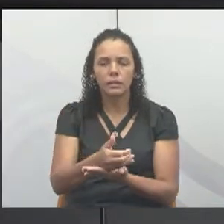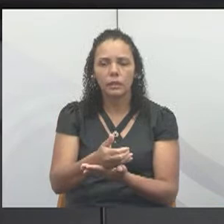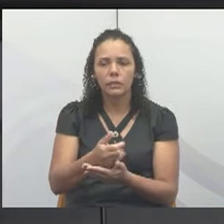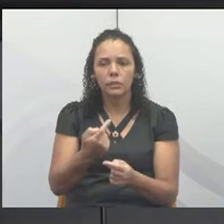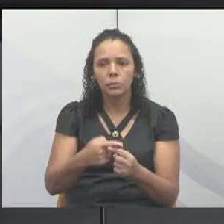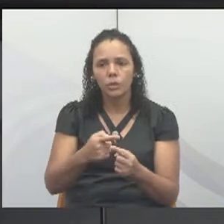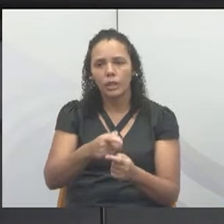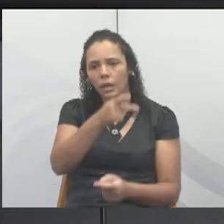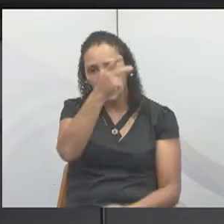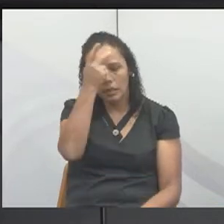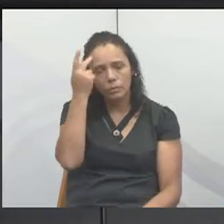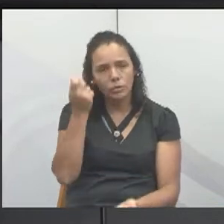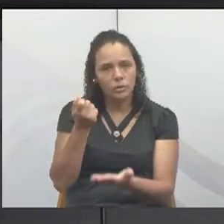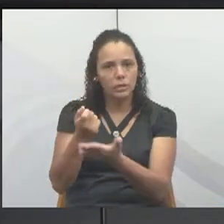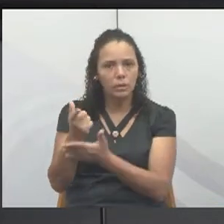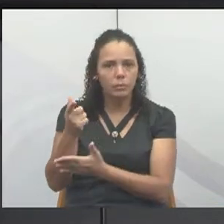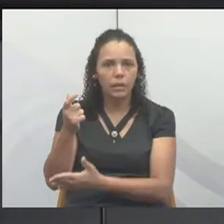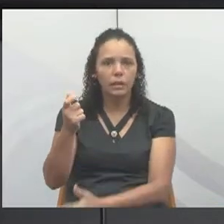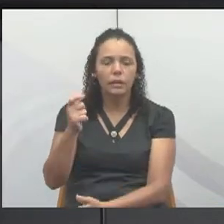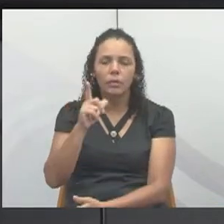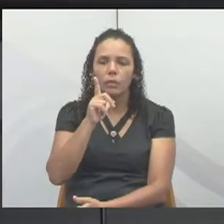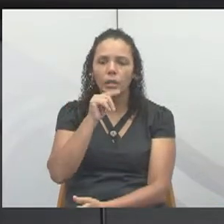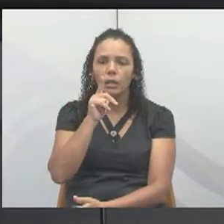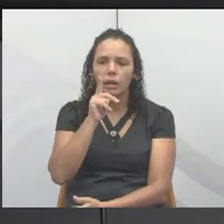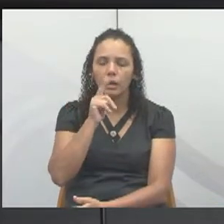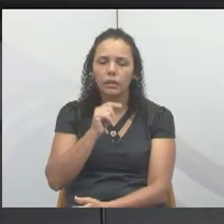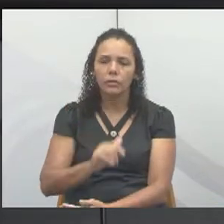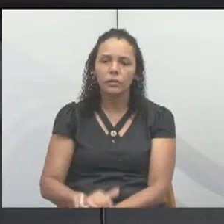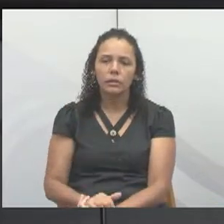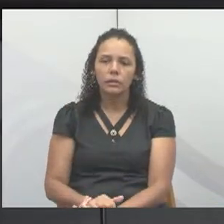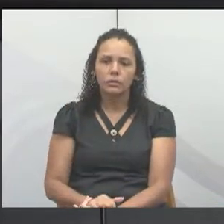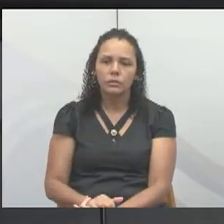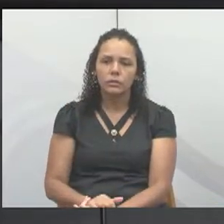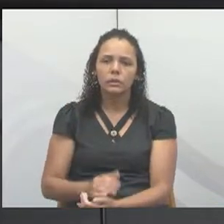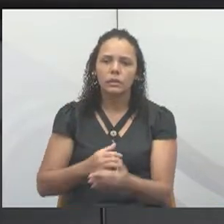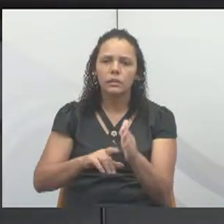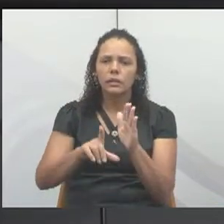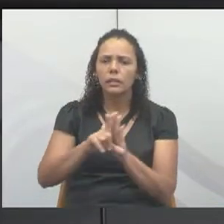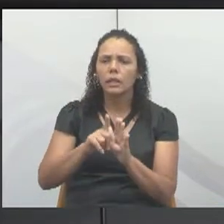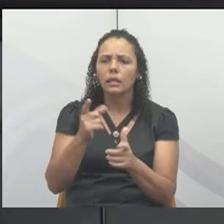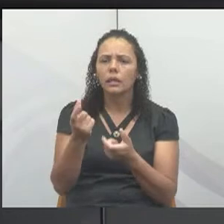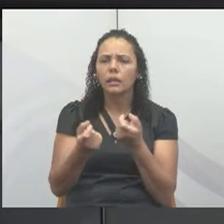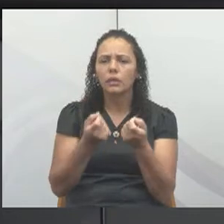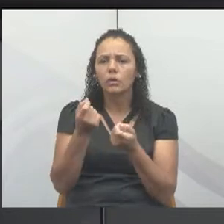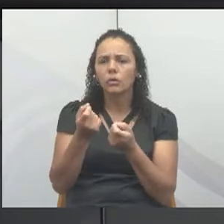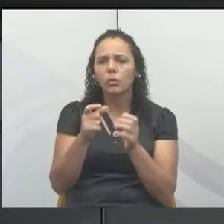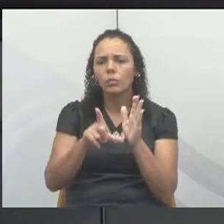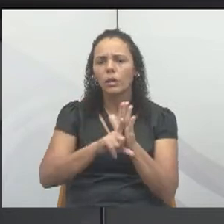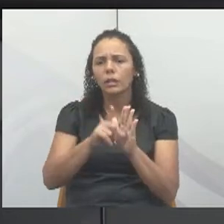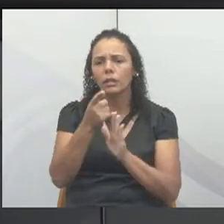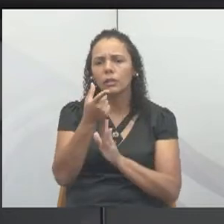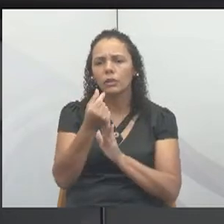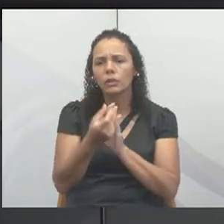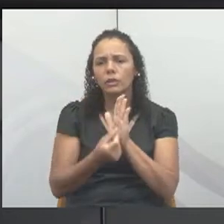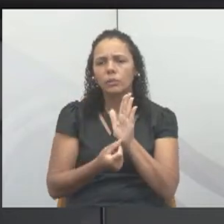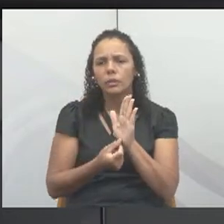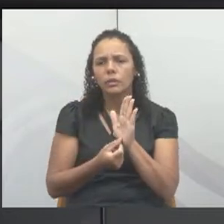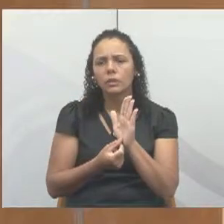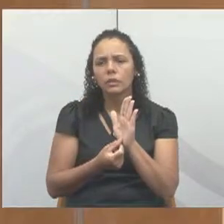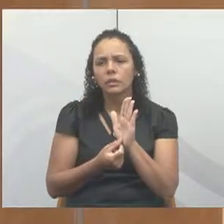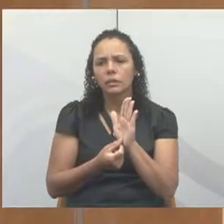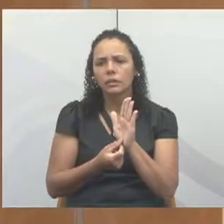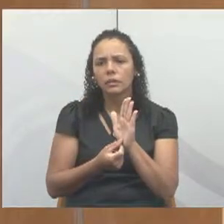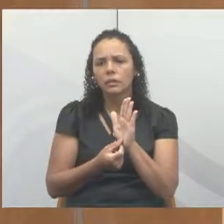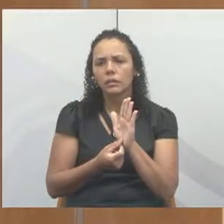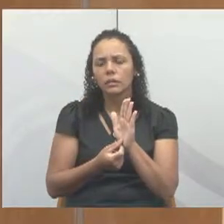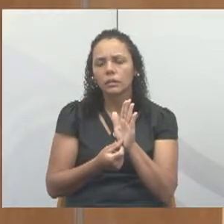quem formula a lei orçamentária anual é a prefeitura, né? Vocês fazem o quê? Uma estimativa e colocam na lei orçamentária anual e enviam para a Câmara? Do SAI,